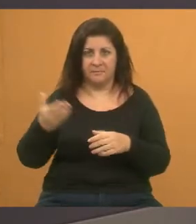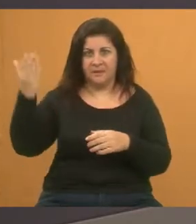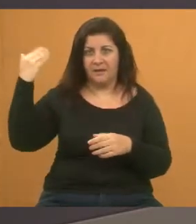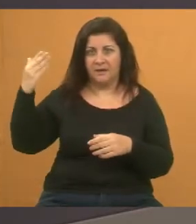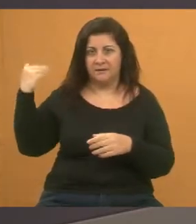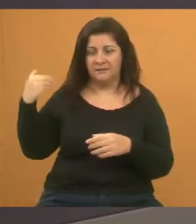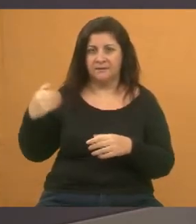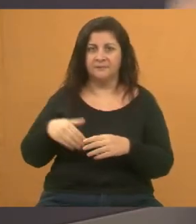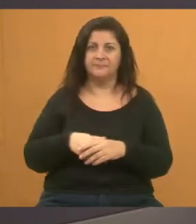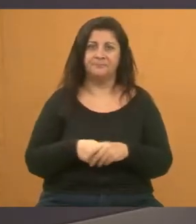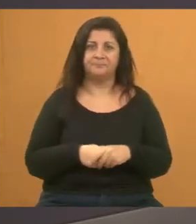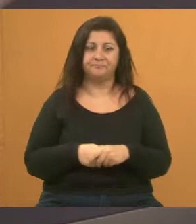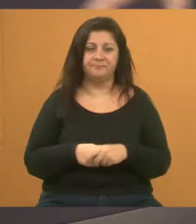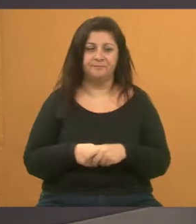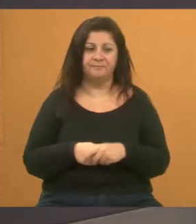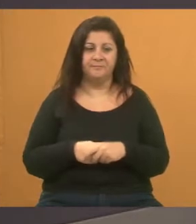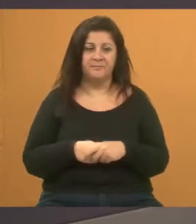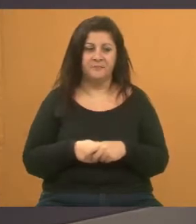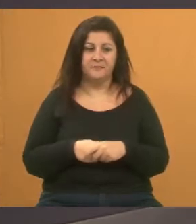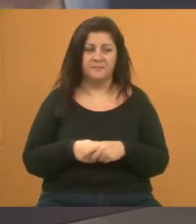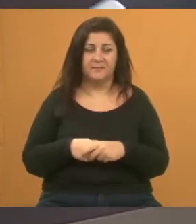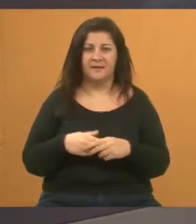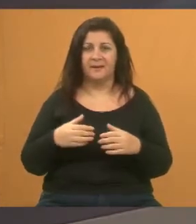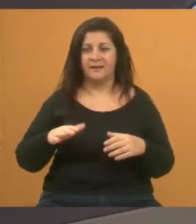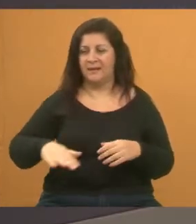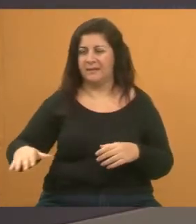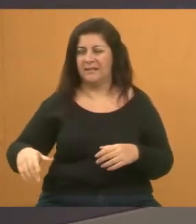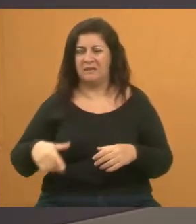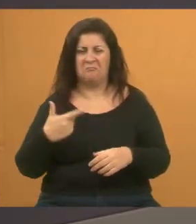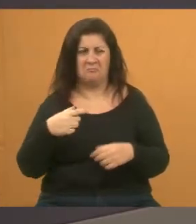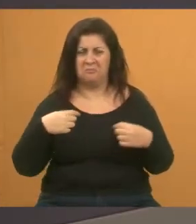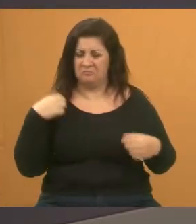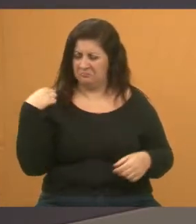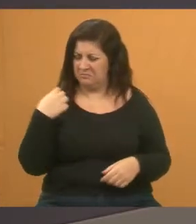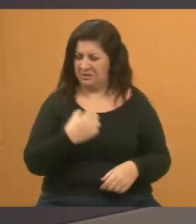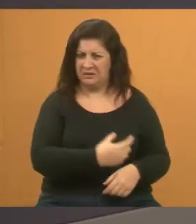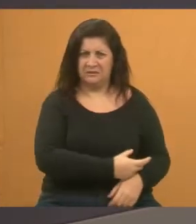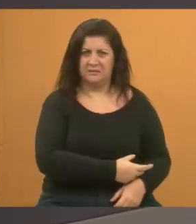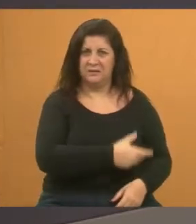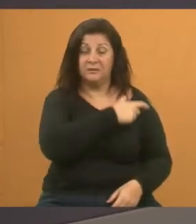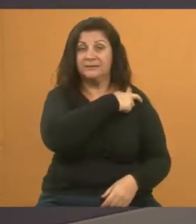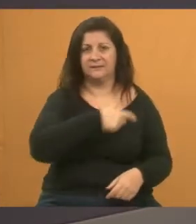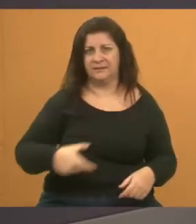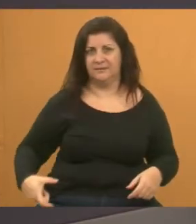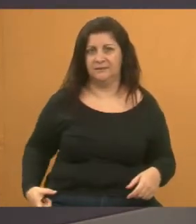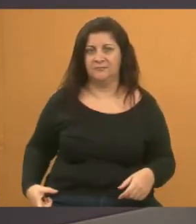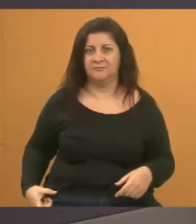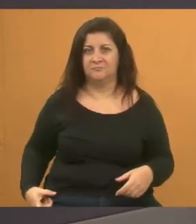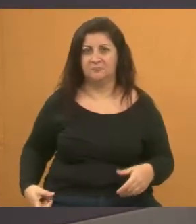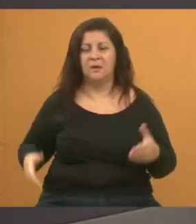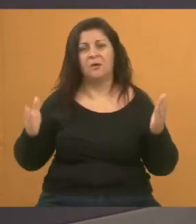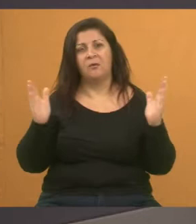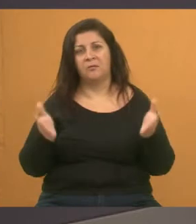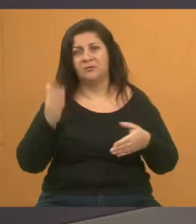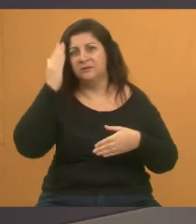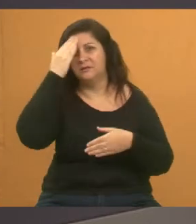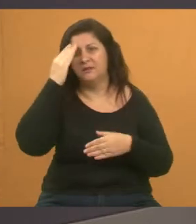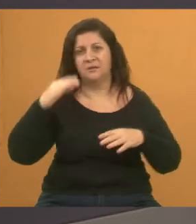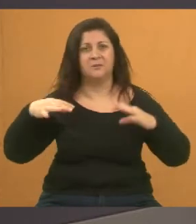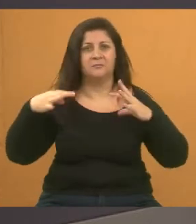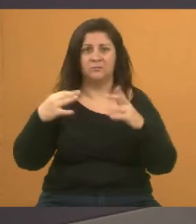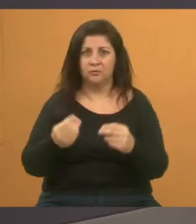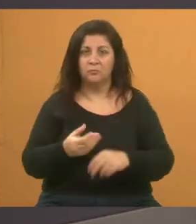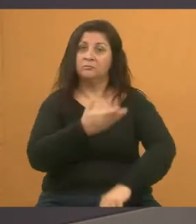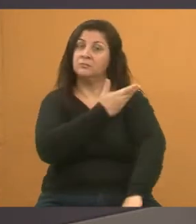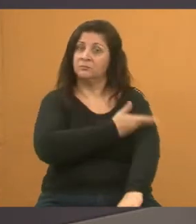de trás da Marajó, e nós crianças andávamos tudo sem cinto, os adultos saíam sem cinto, e hoje a gente sabe, todo mundo criou